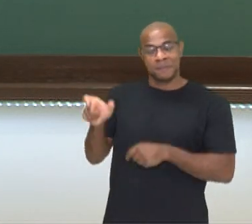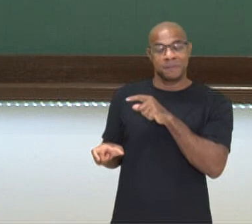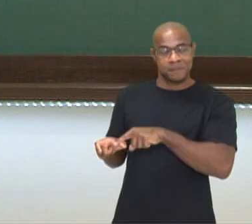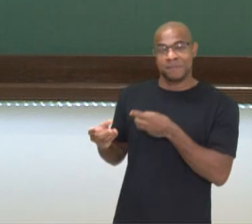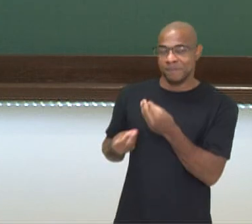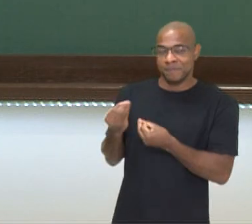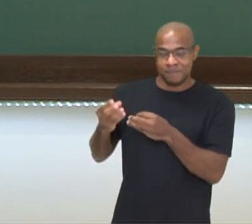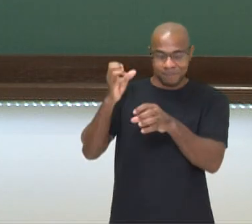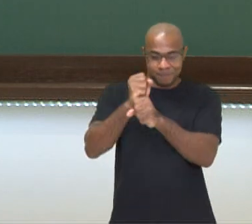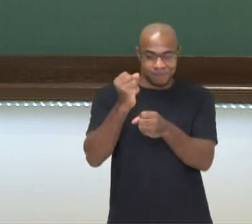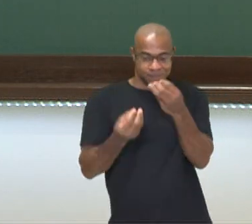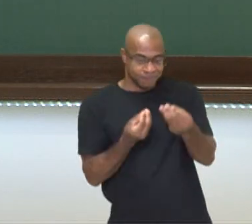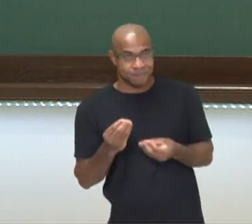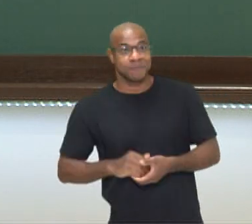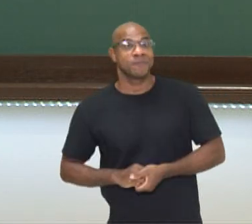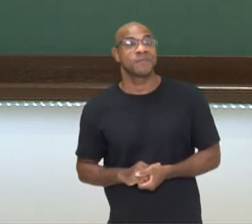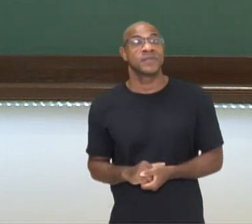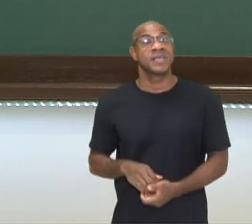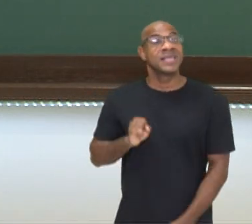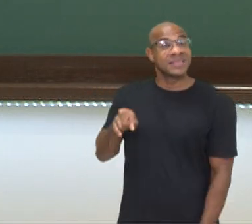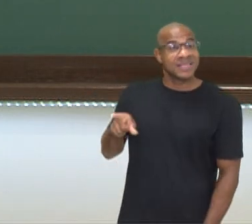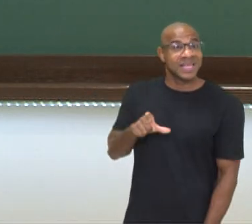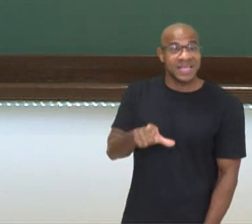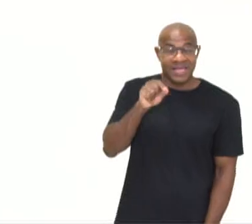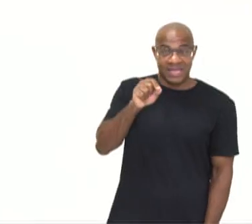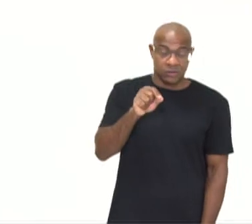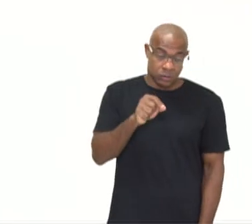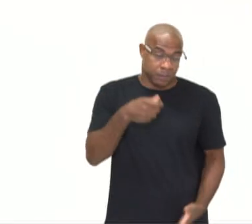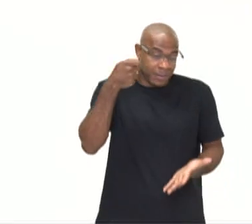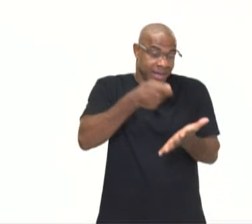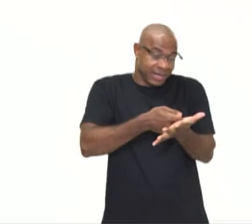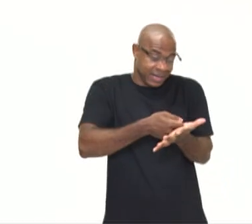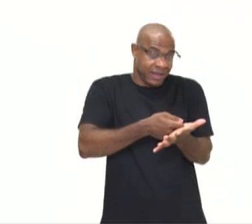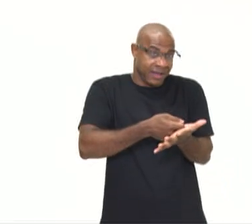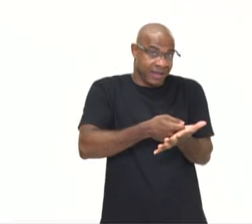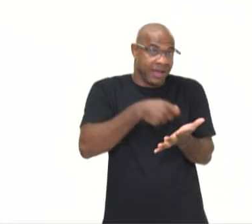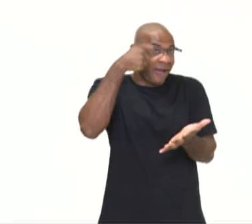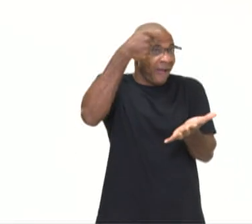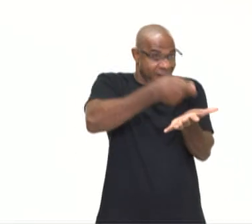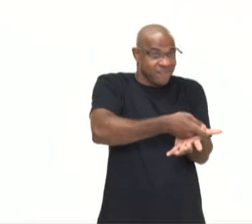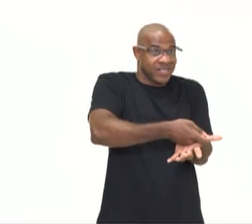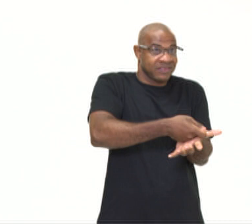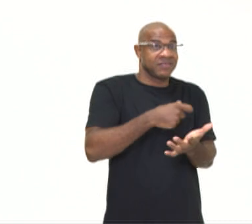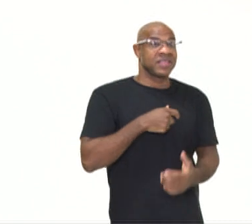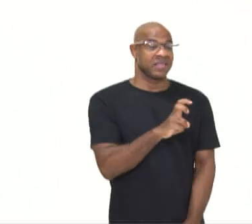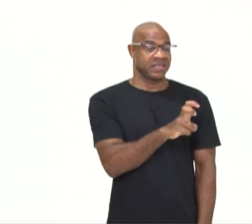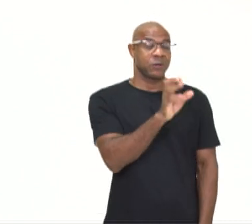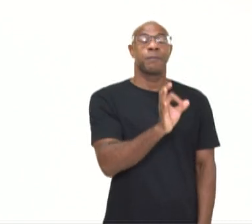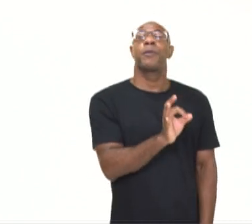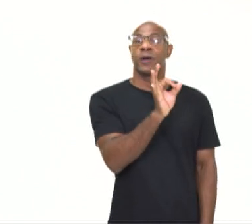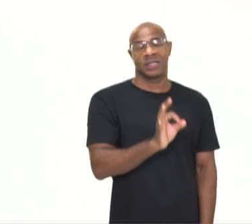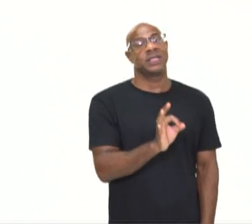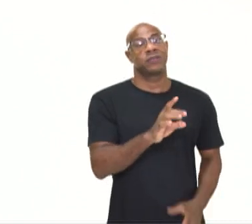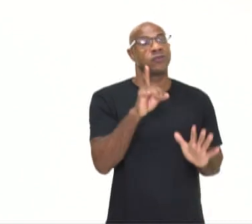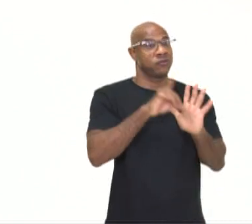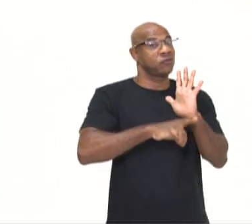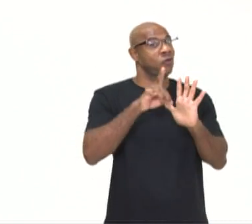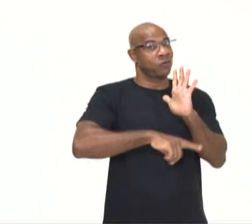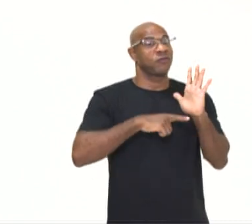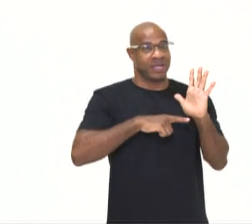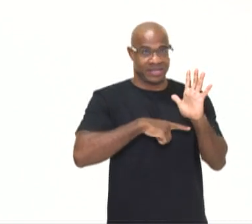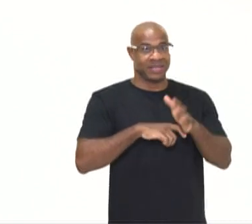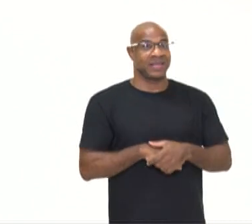caso. Se ela escolher pagar à vista, vai ter 5% de desconto sobre o valor total. Ou